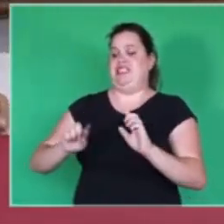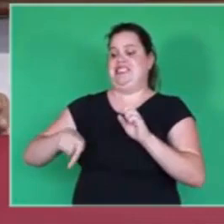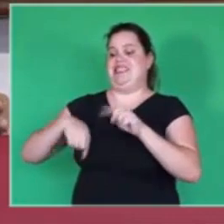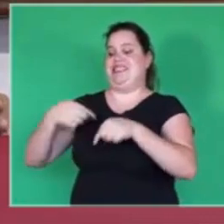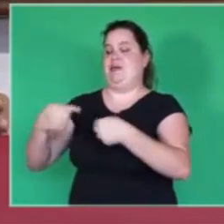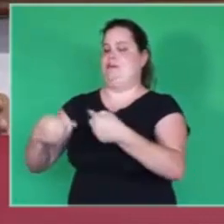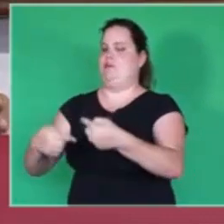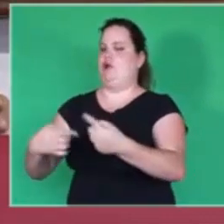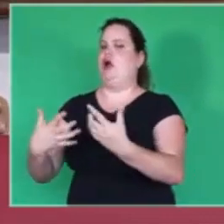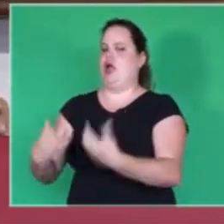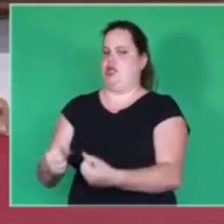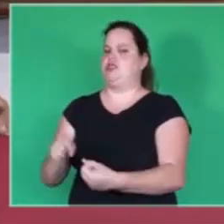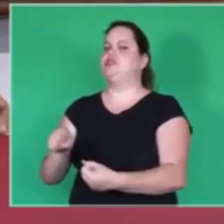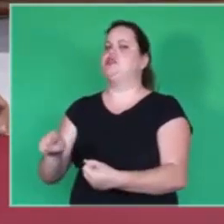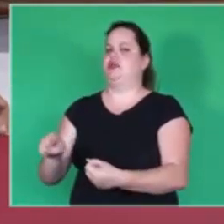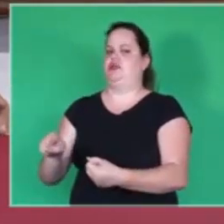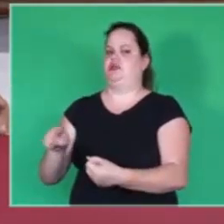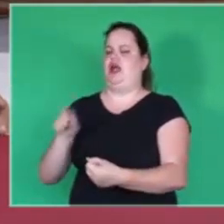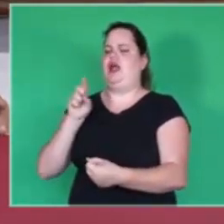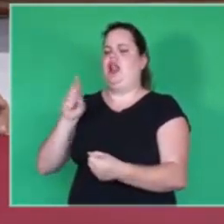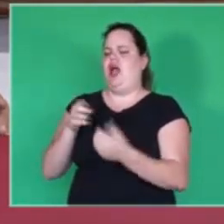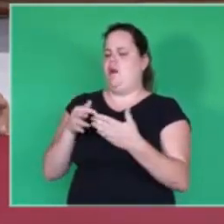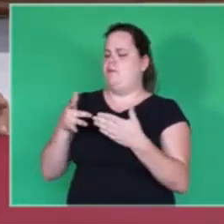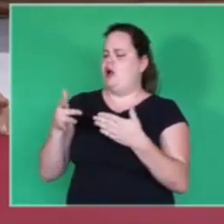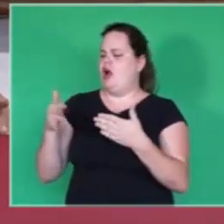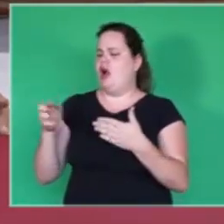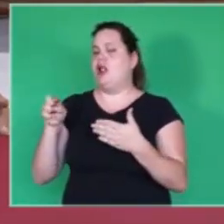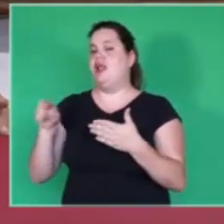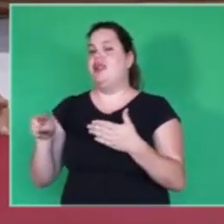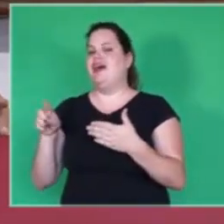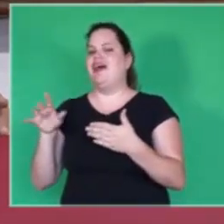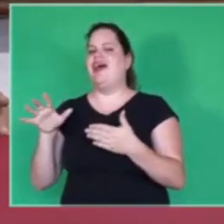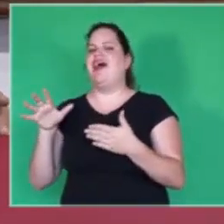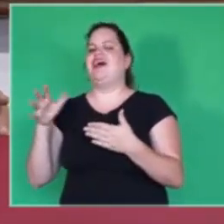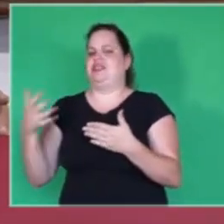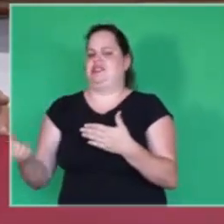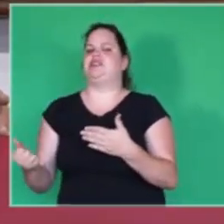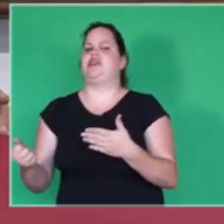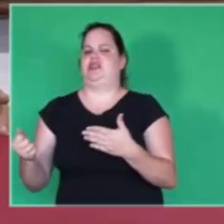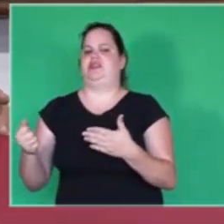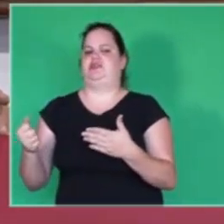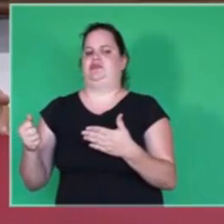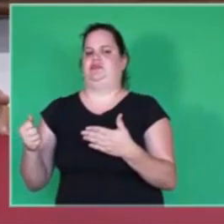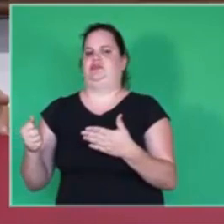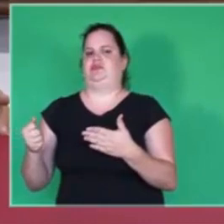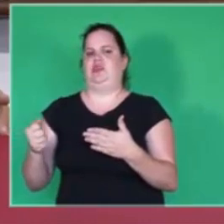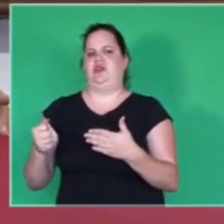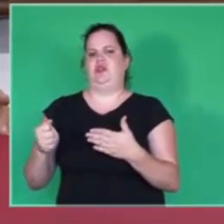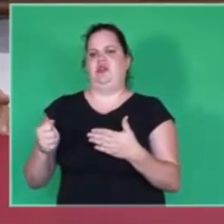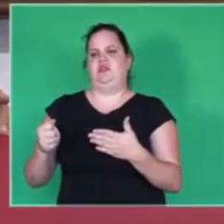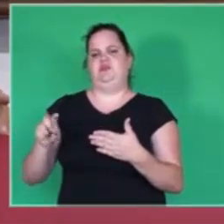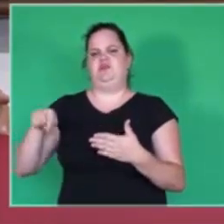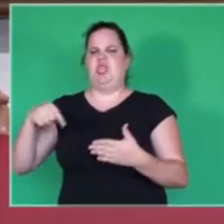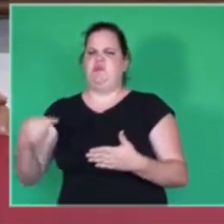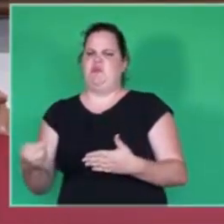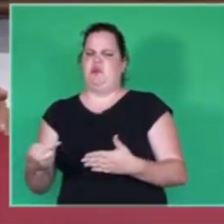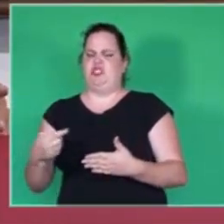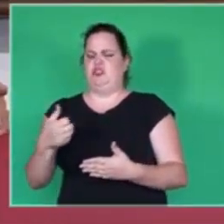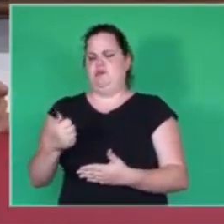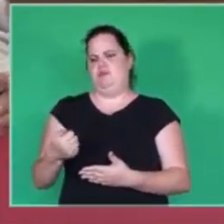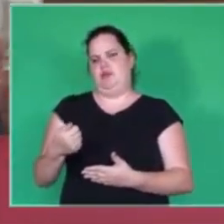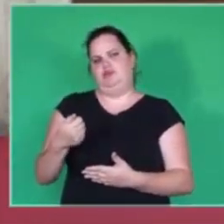aceitar, lá na frente, depois do Concílio de Trento, depois de 1530,